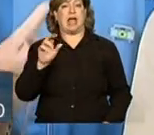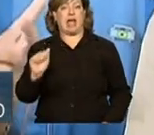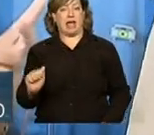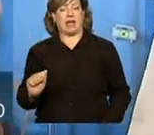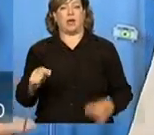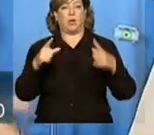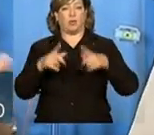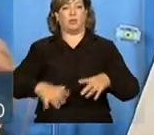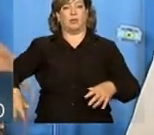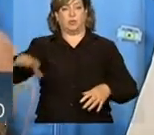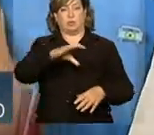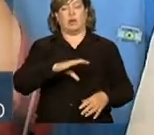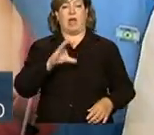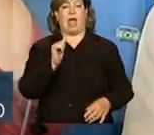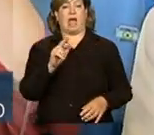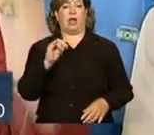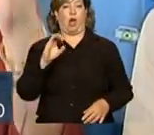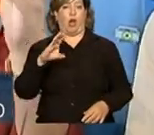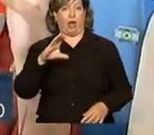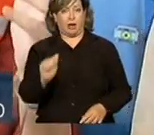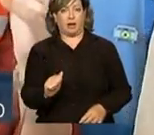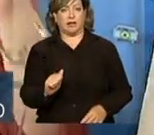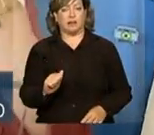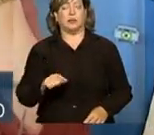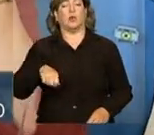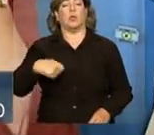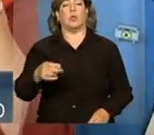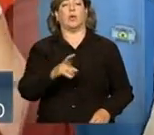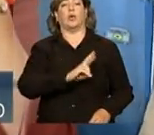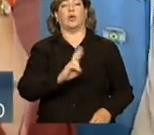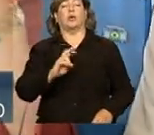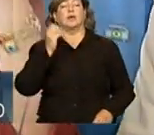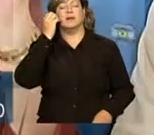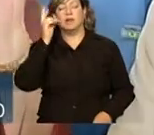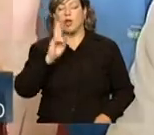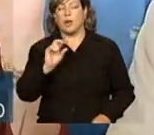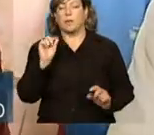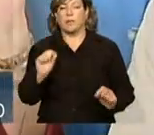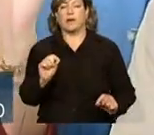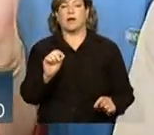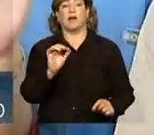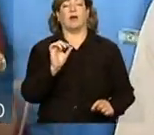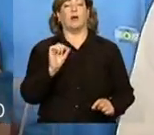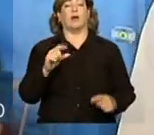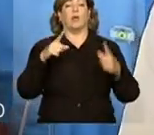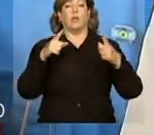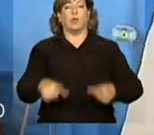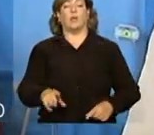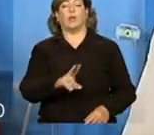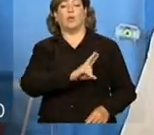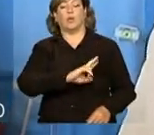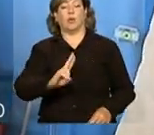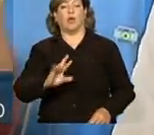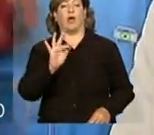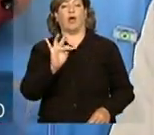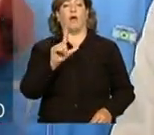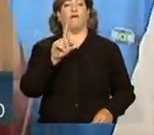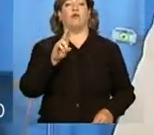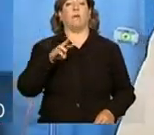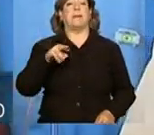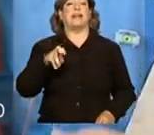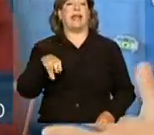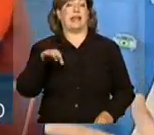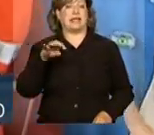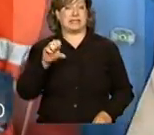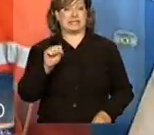lá na Serra Carioca. Carioca não, desculpa. Na Região Serrana. Região Serrana, não, mas eu lembrei.